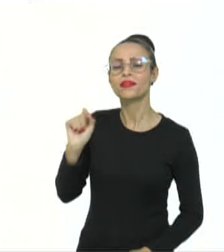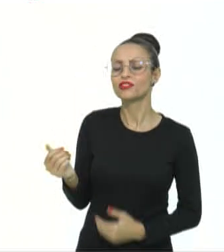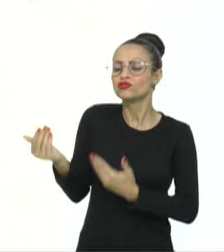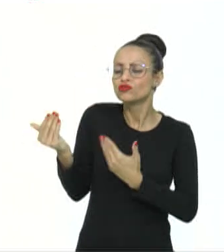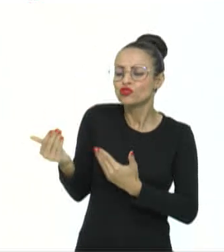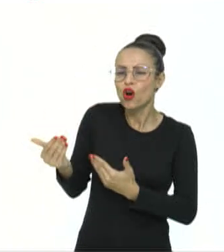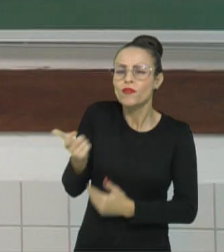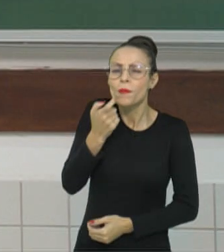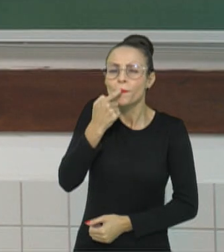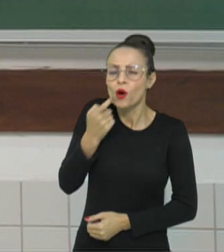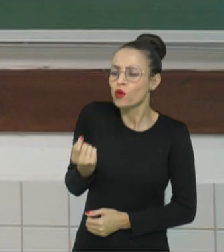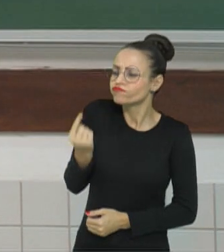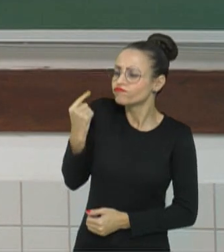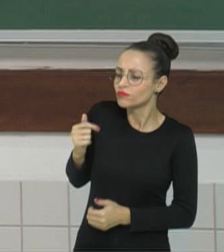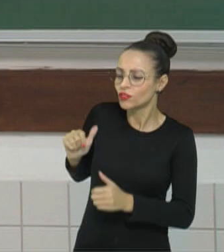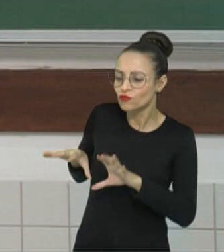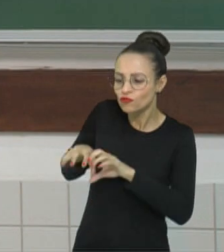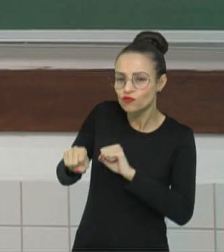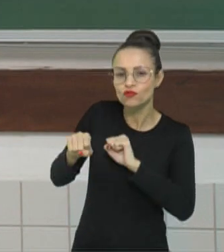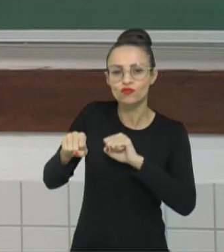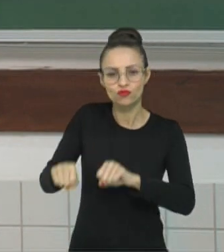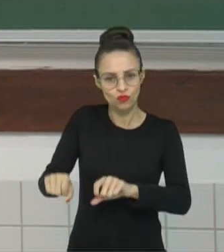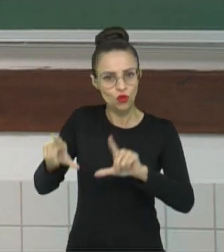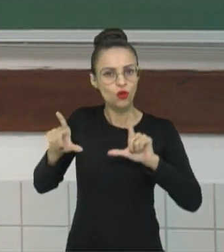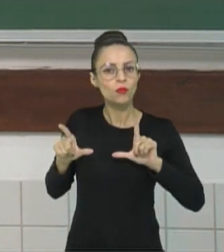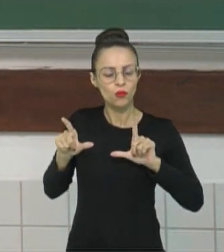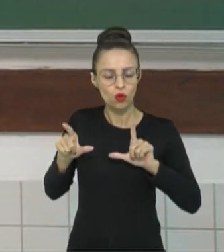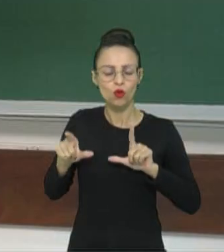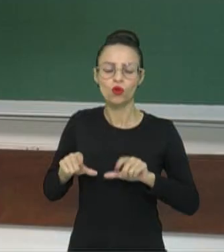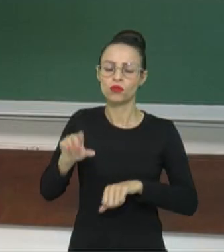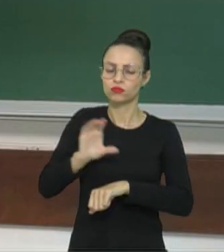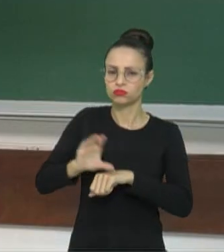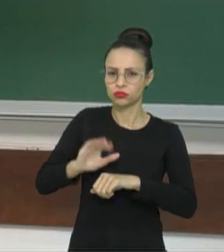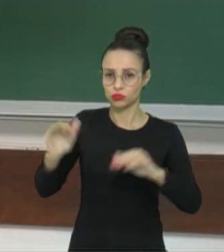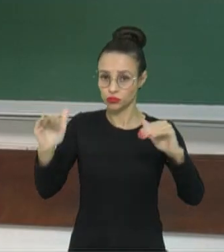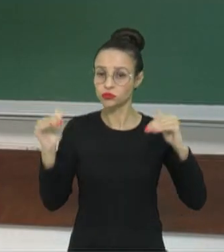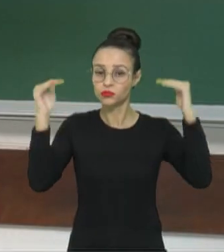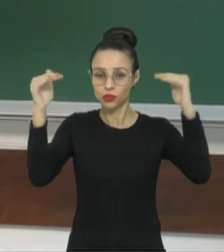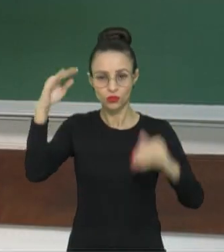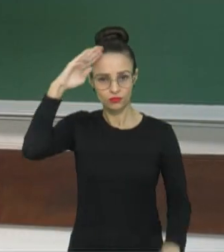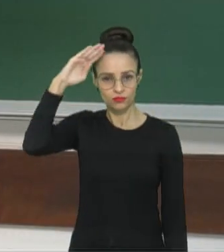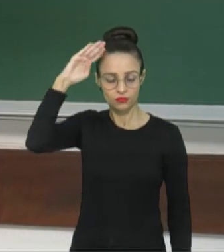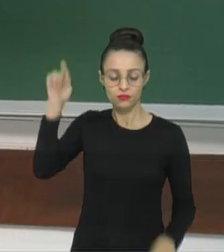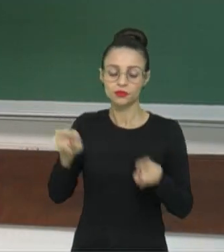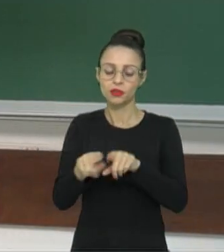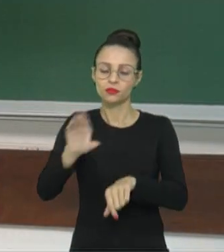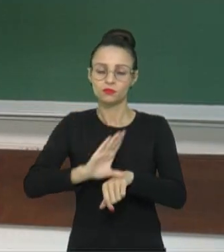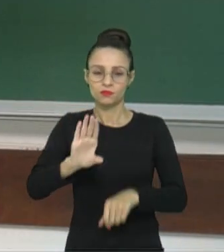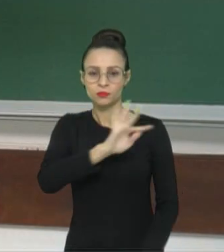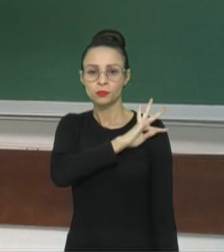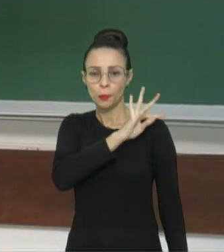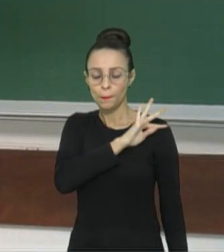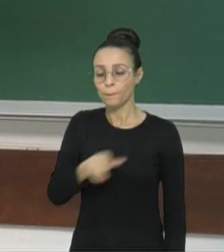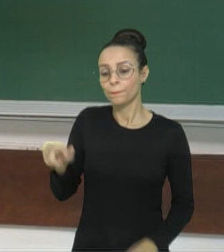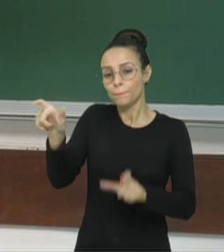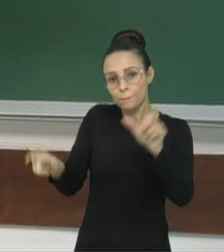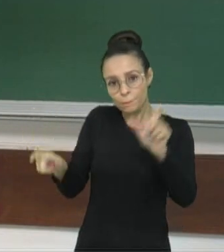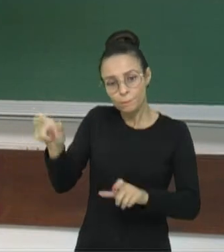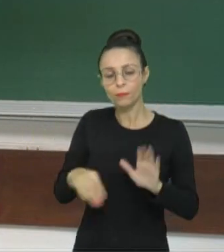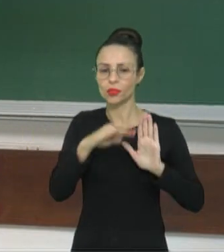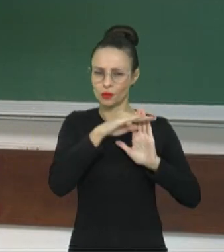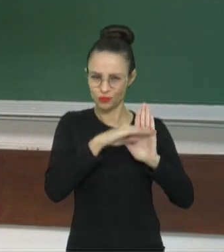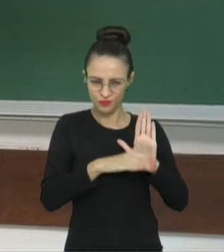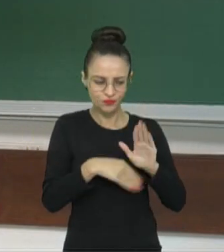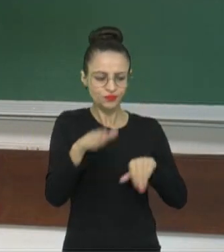jovens recém-formados em cursos superiores e também os cursos técnicos. Então, esses trainees, né, esse programa